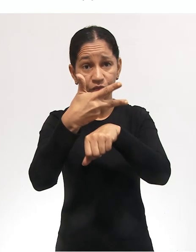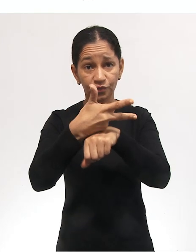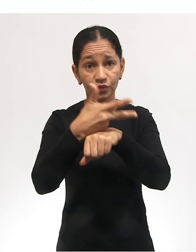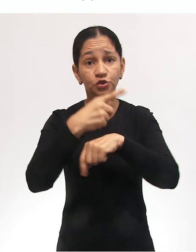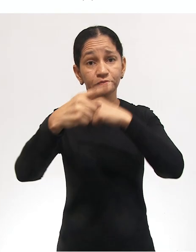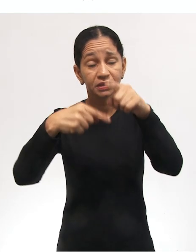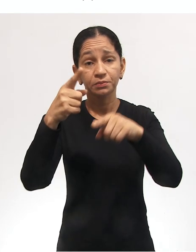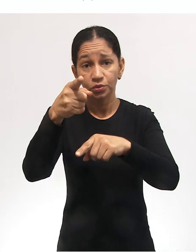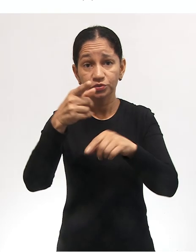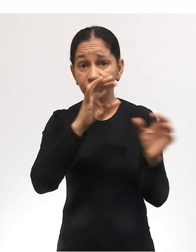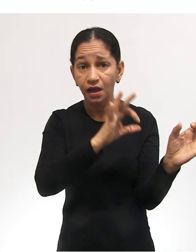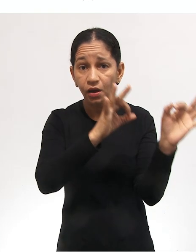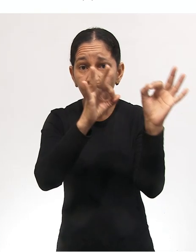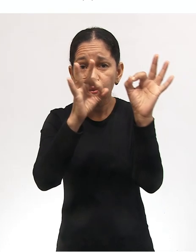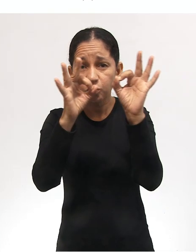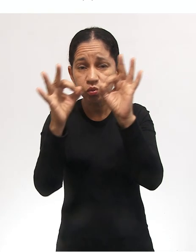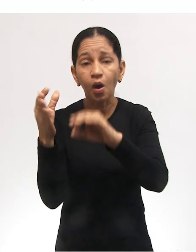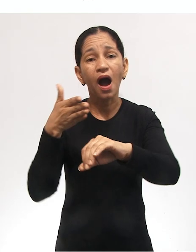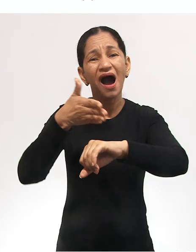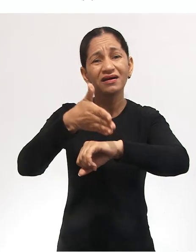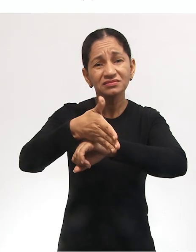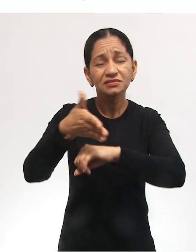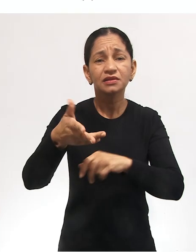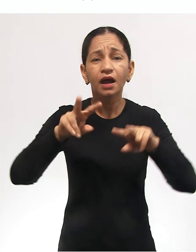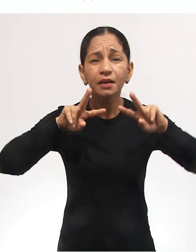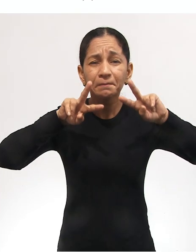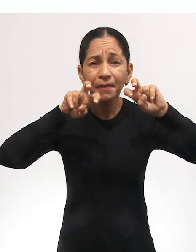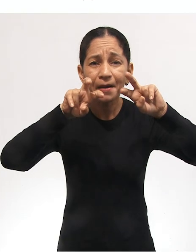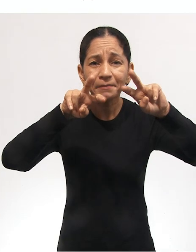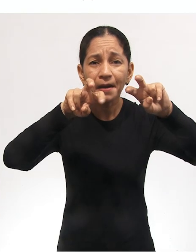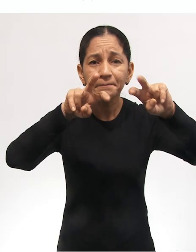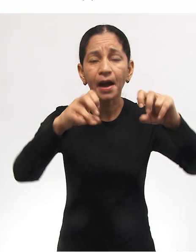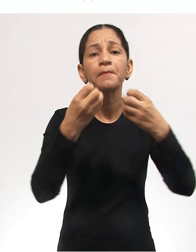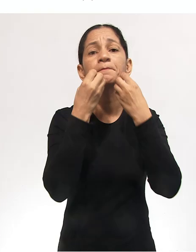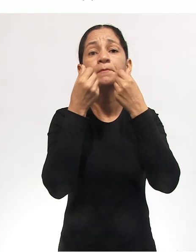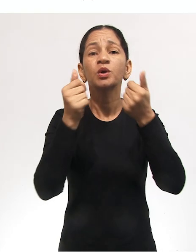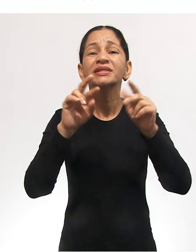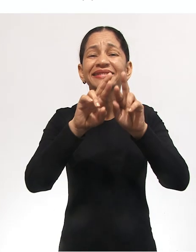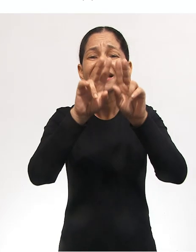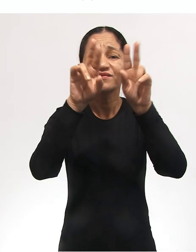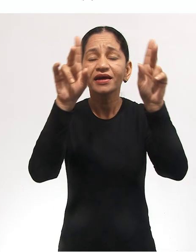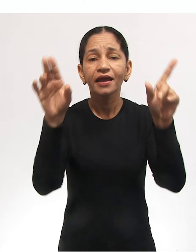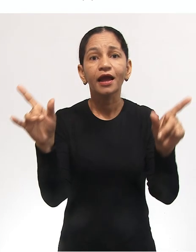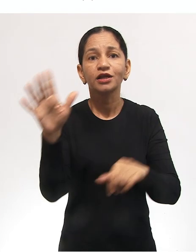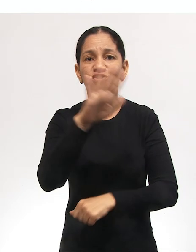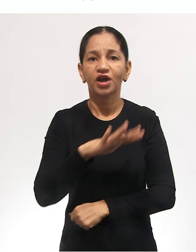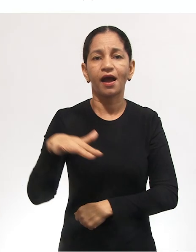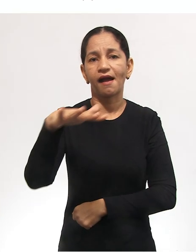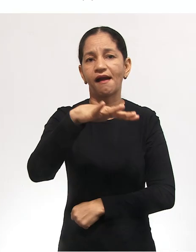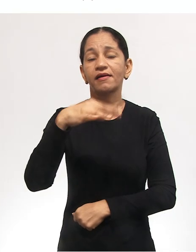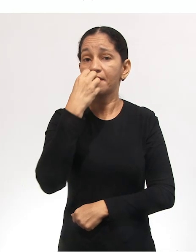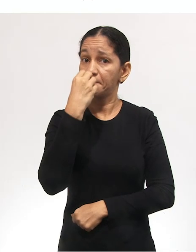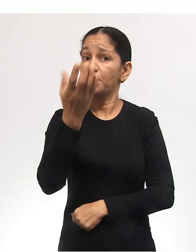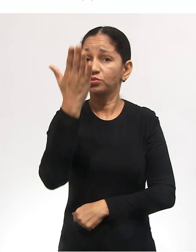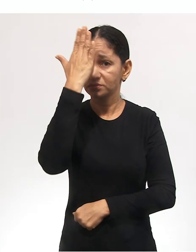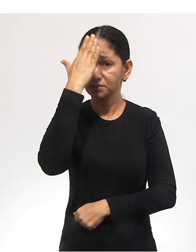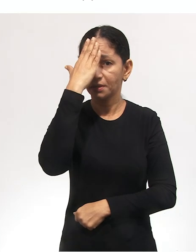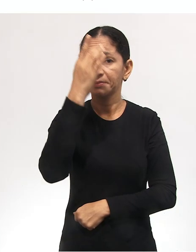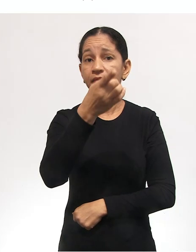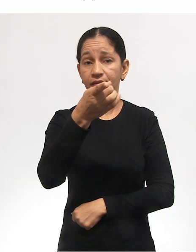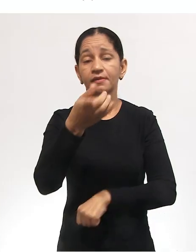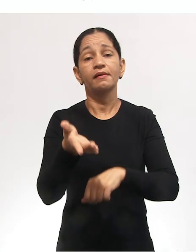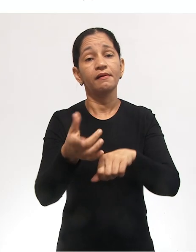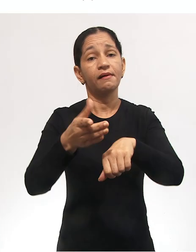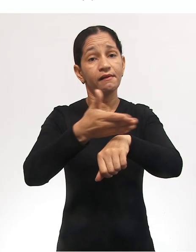depois se adentrarem ali mais nesses vários tipos de exemplos de doenças, né?